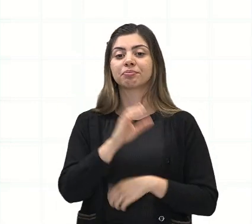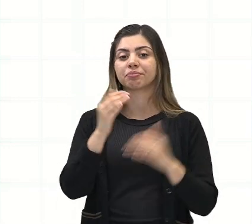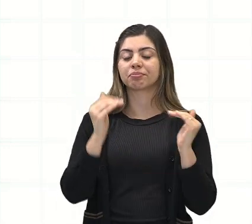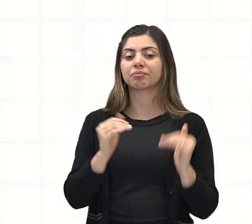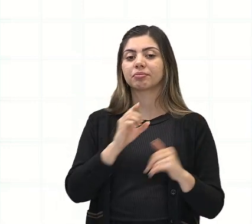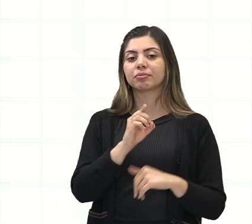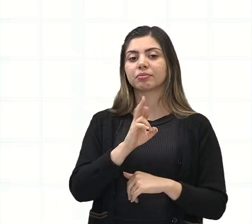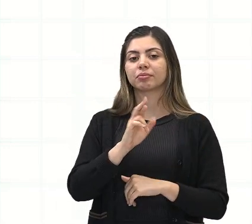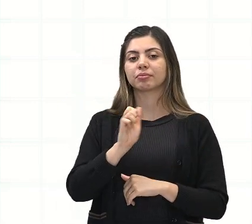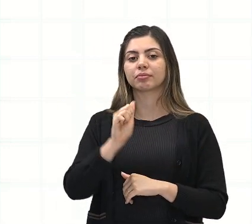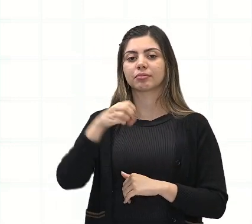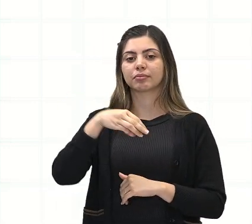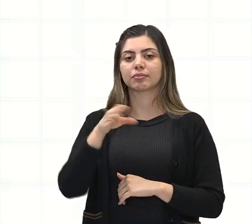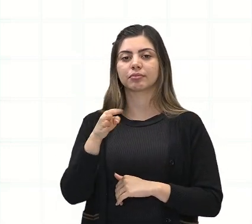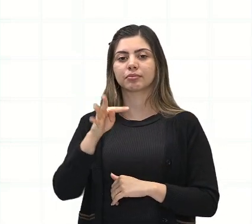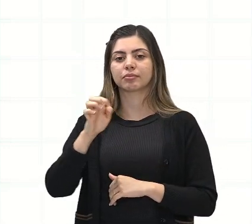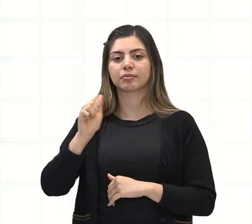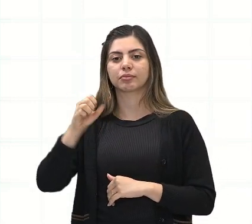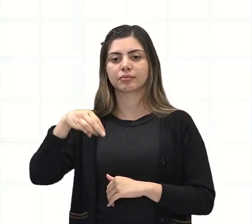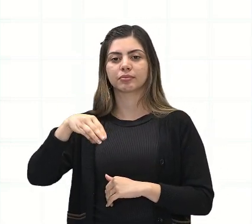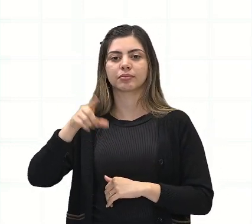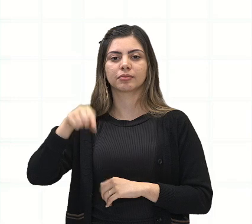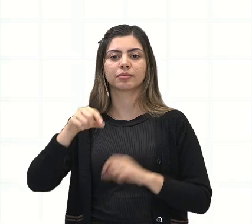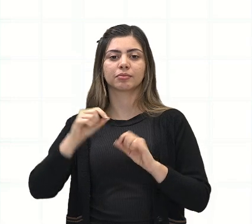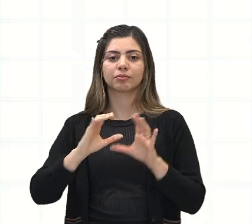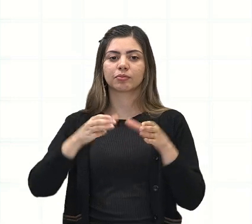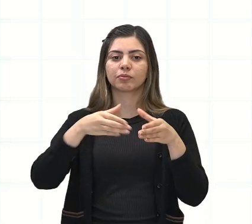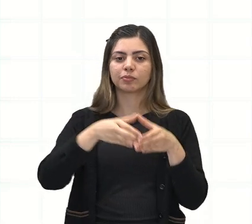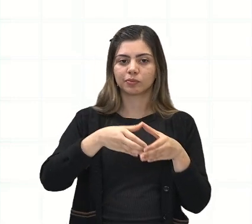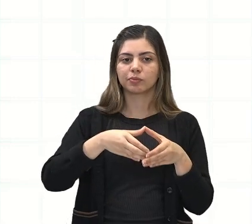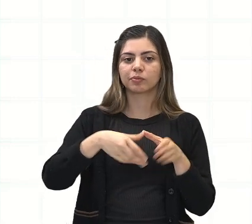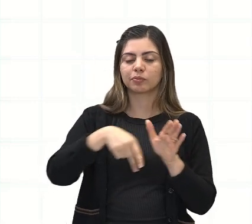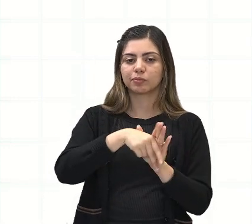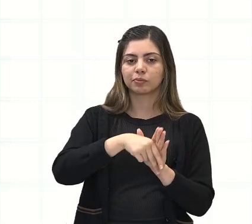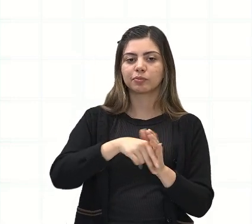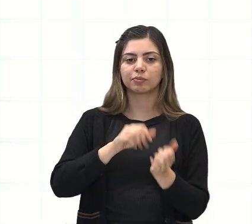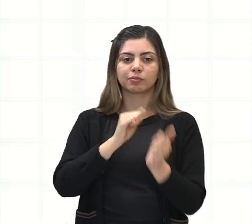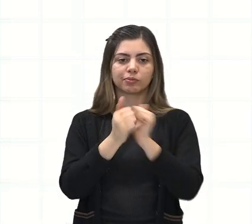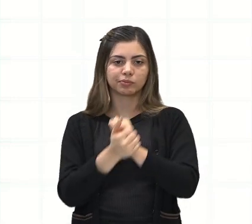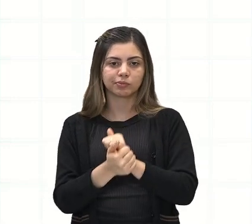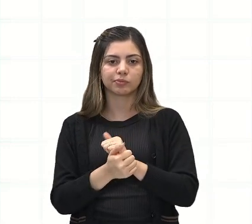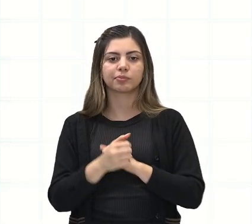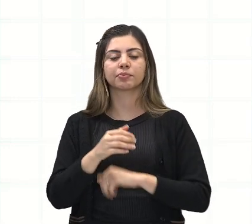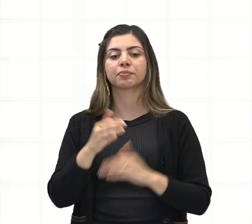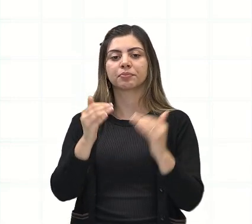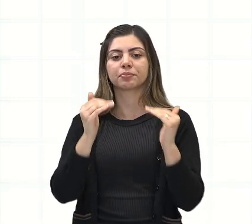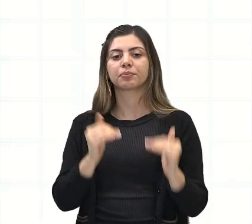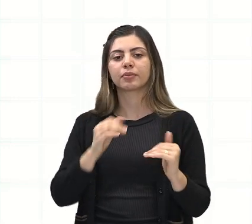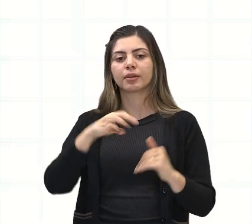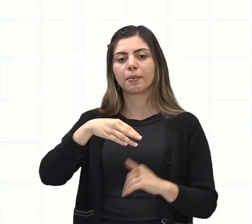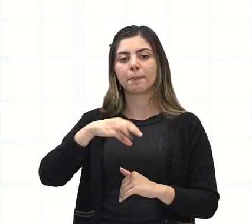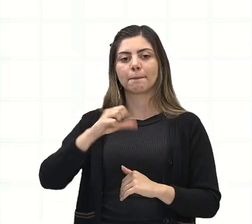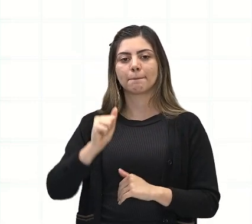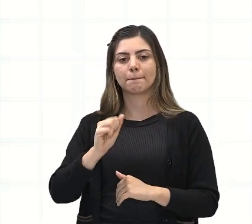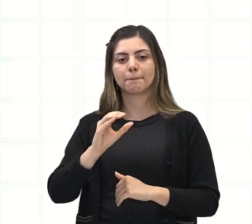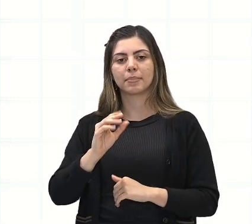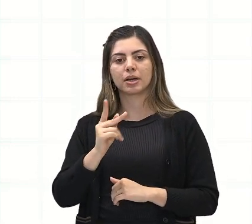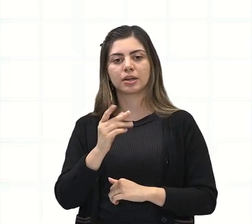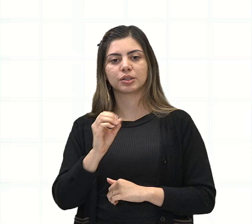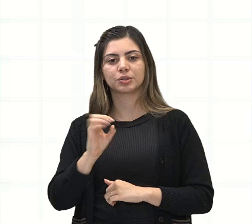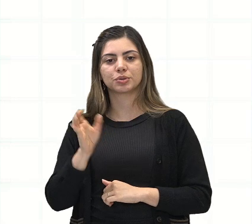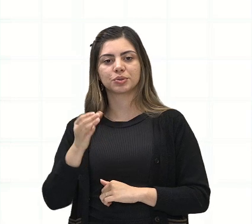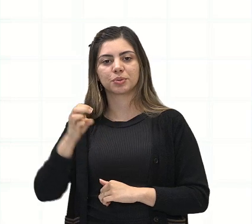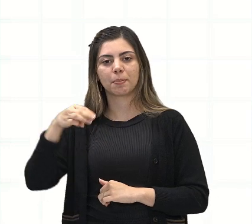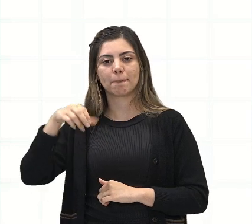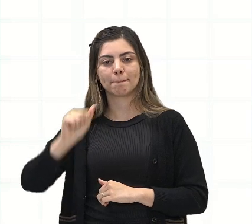dos Estados Unidos, eles formam o Dream Team, que é dos melhores jogadores, né? De dia um macho man, homem viril. De noite drag queen,